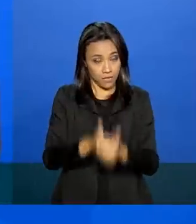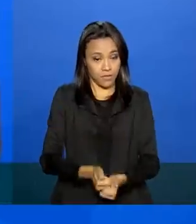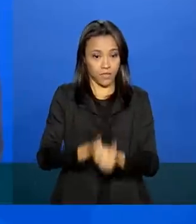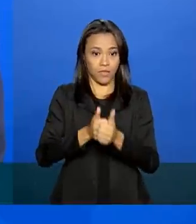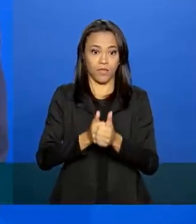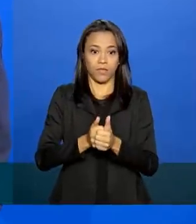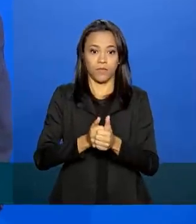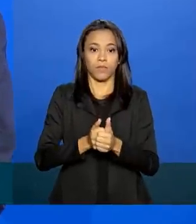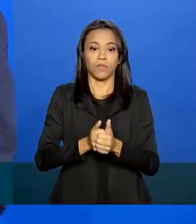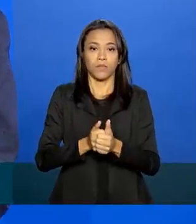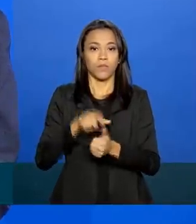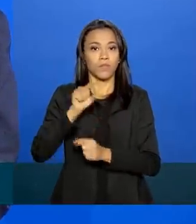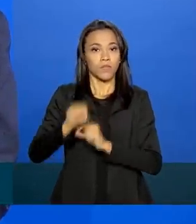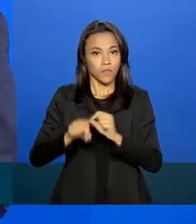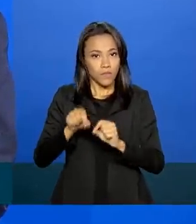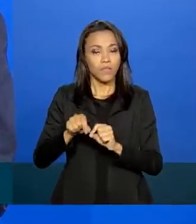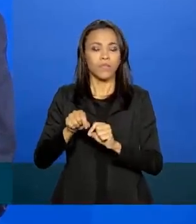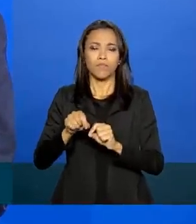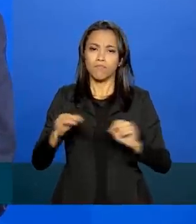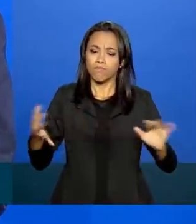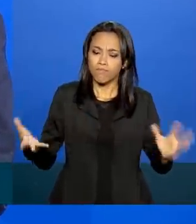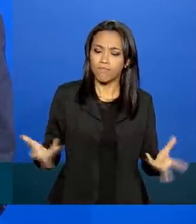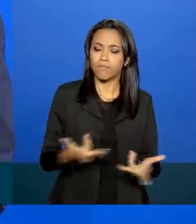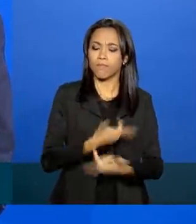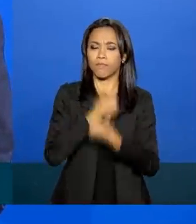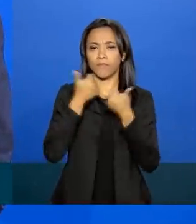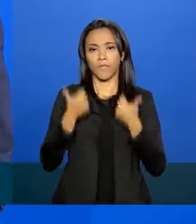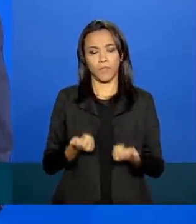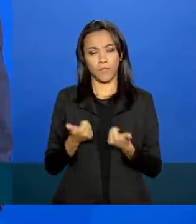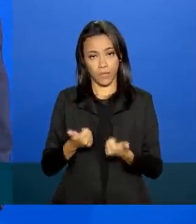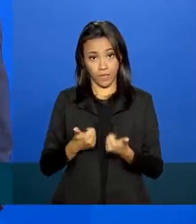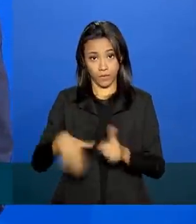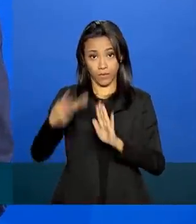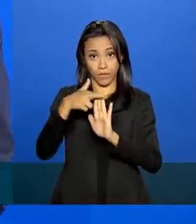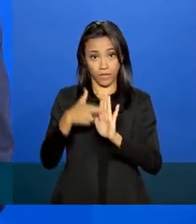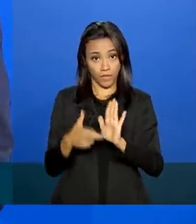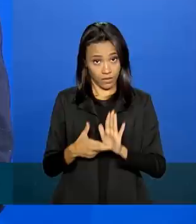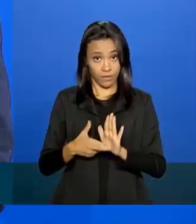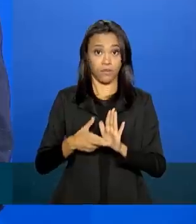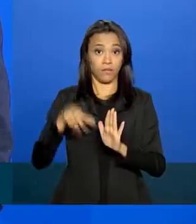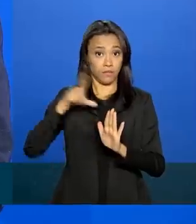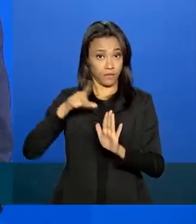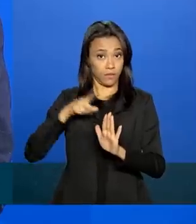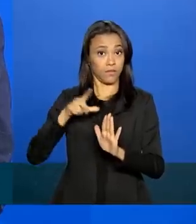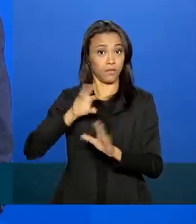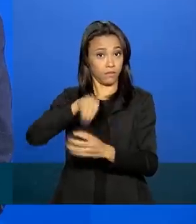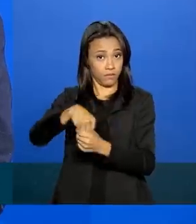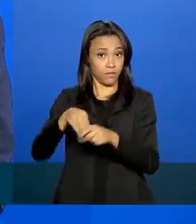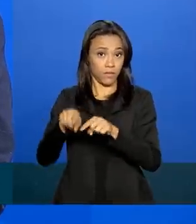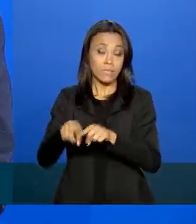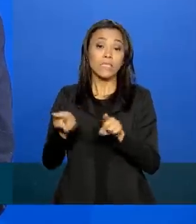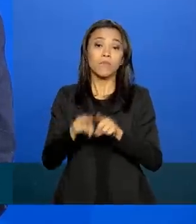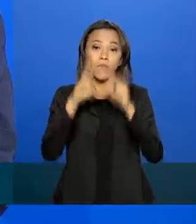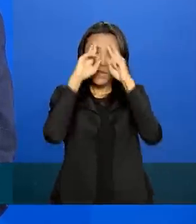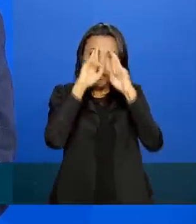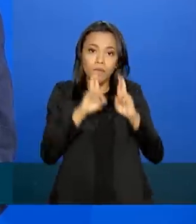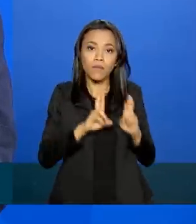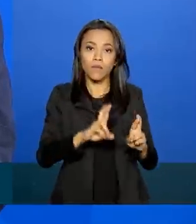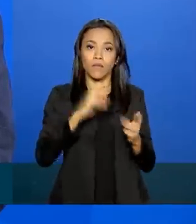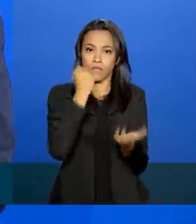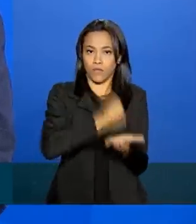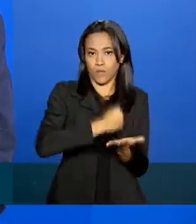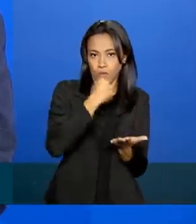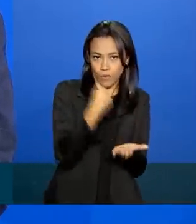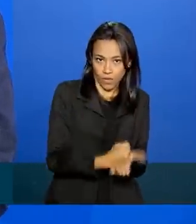plena aplicação e aperfeiçoamento das regras e regulamentos vigentes e com respeito aos contratos e